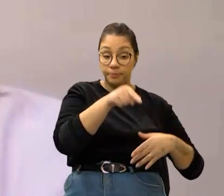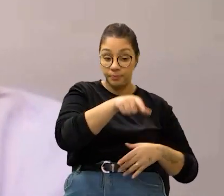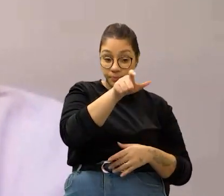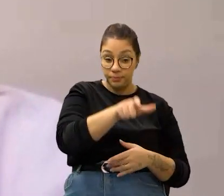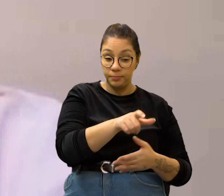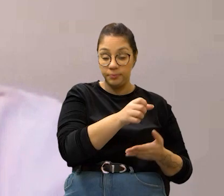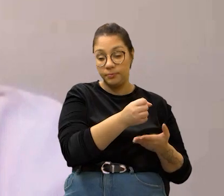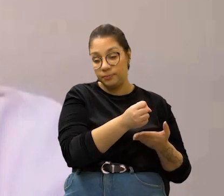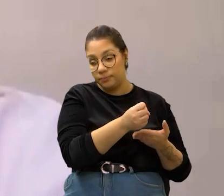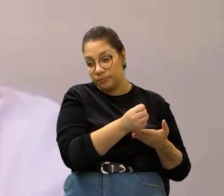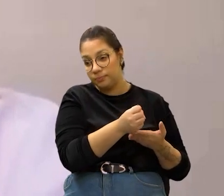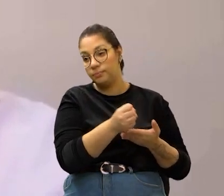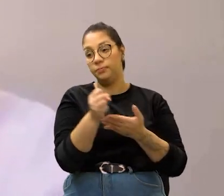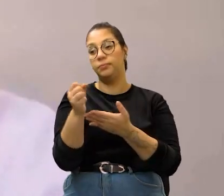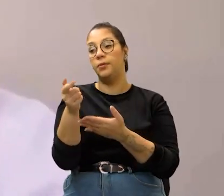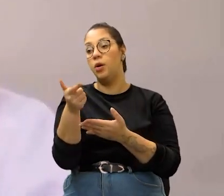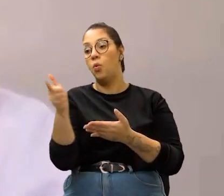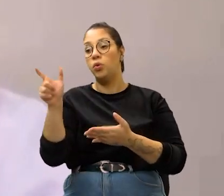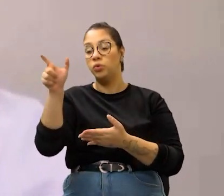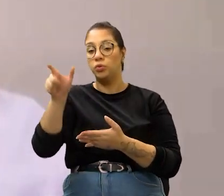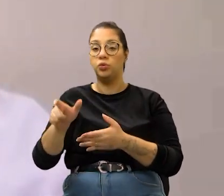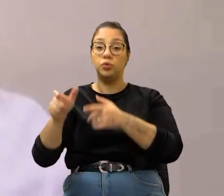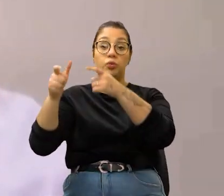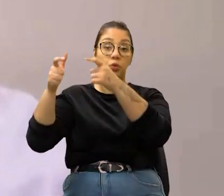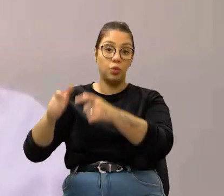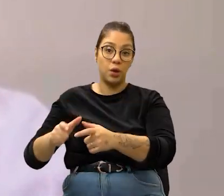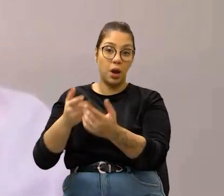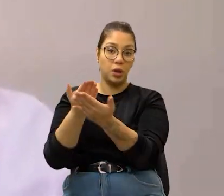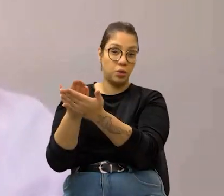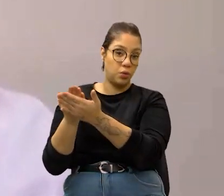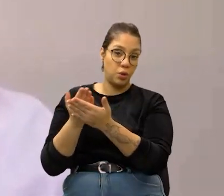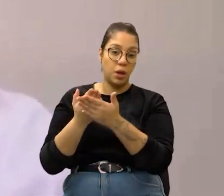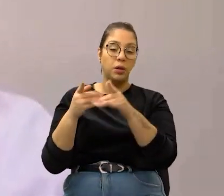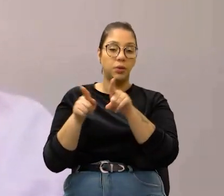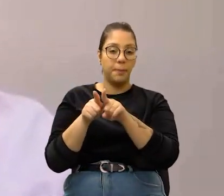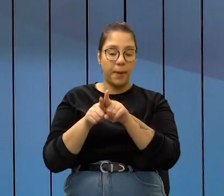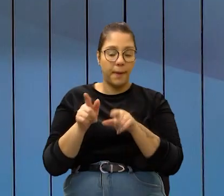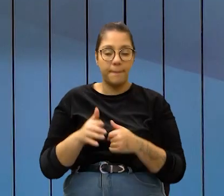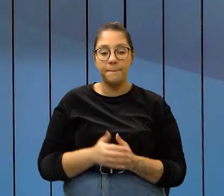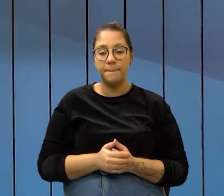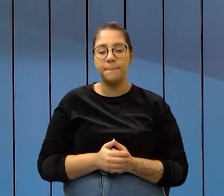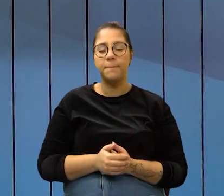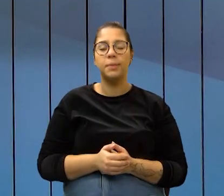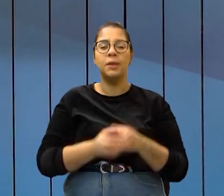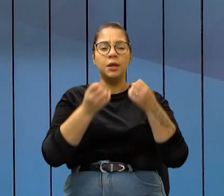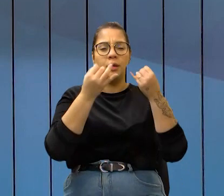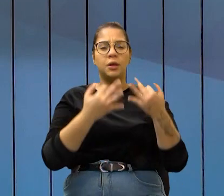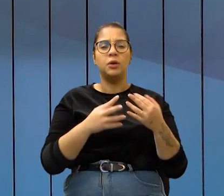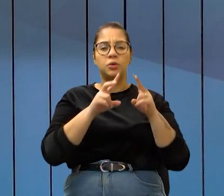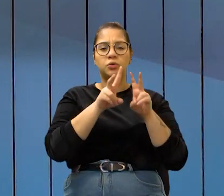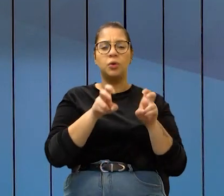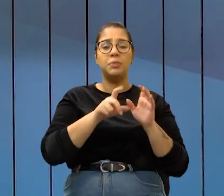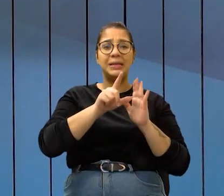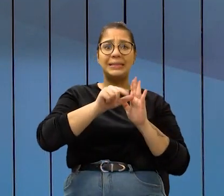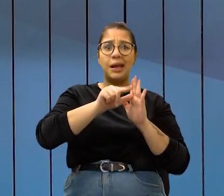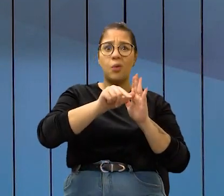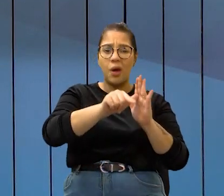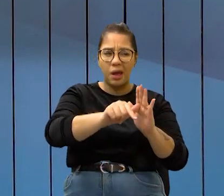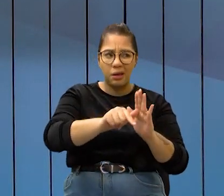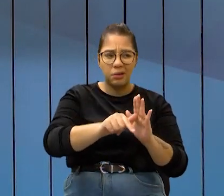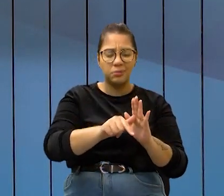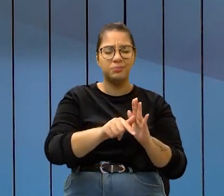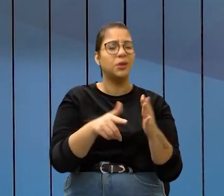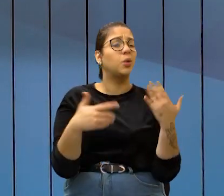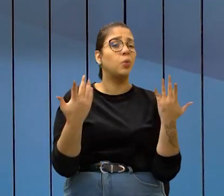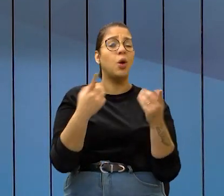esse paciente para outros locais, para os estudos. Você falou aí sobre sequela. Qual o tipo de